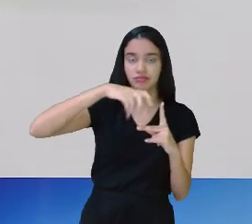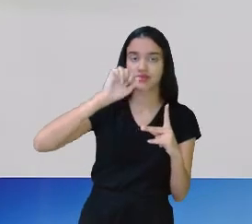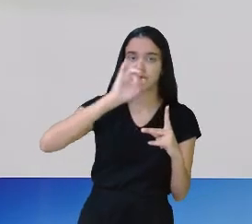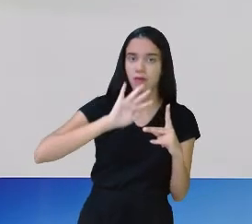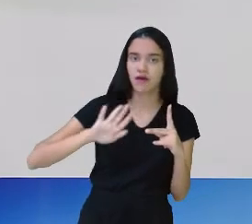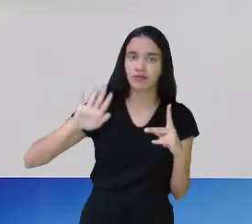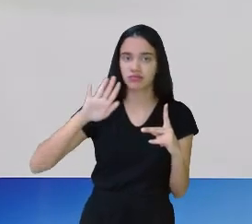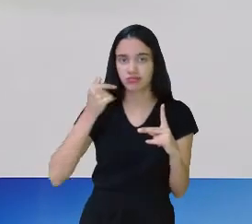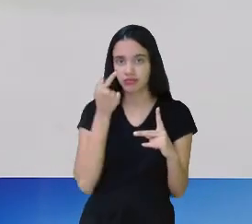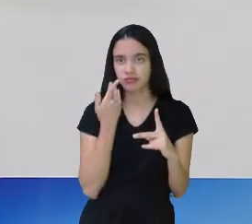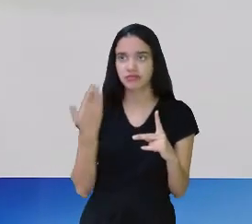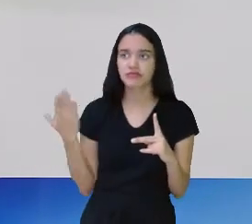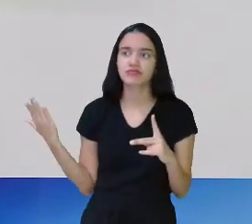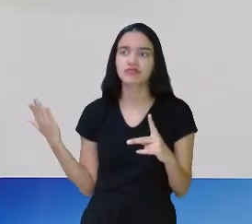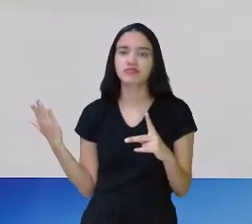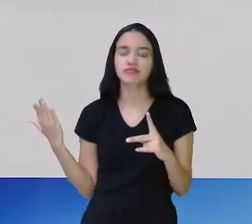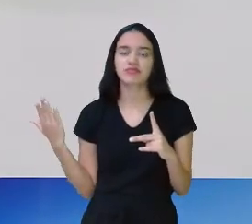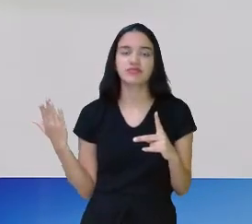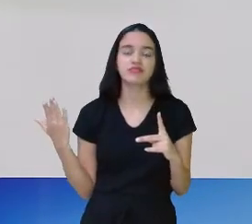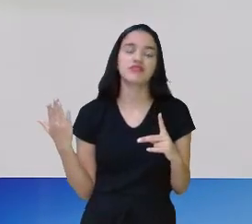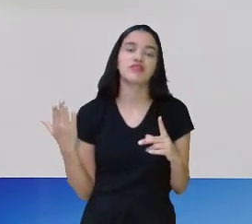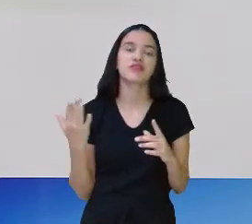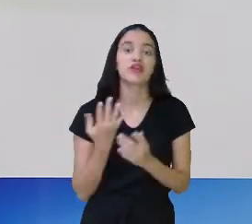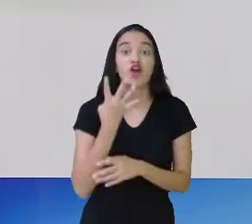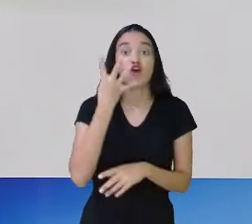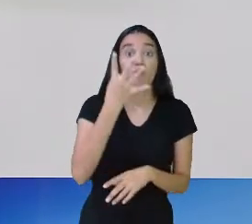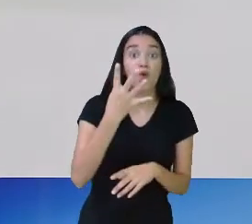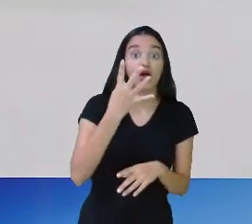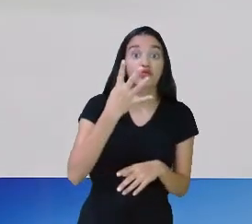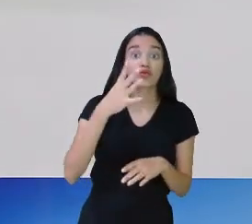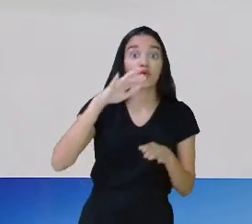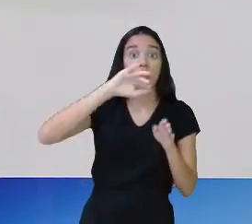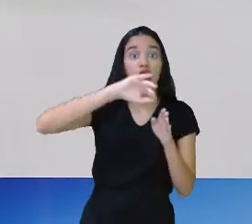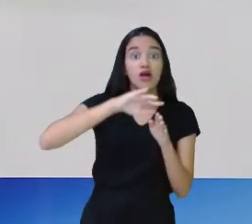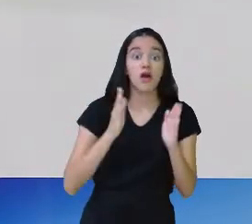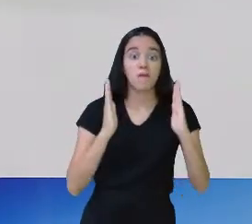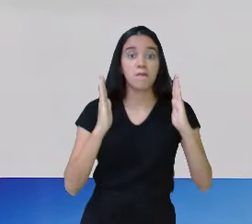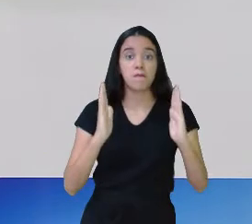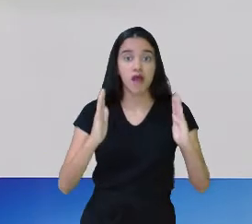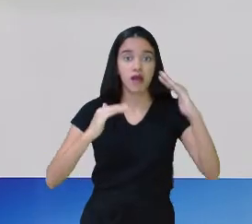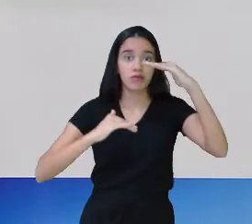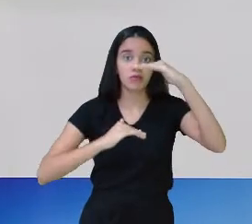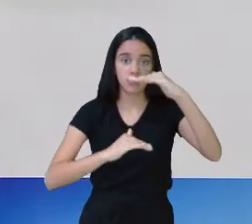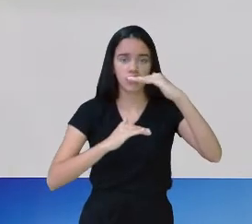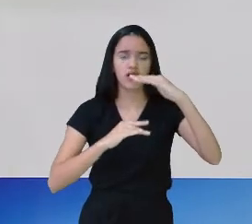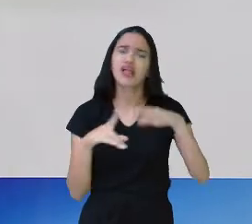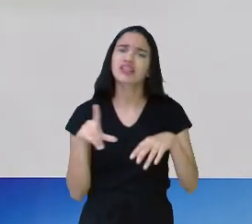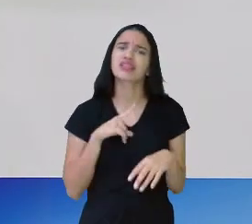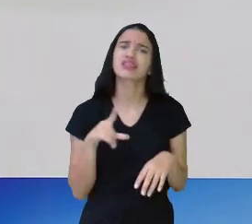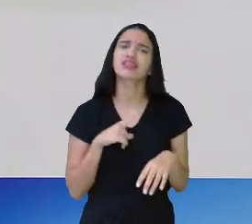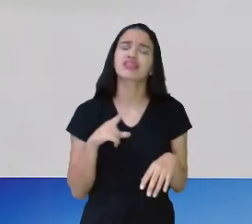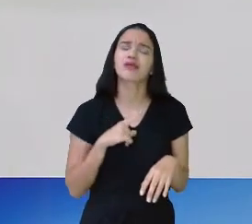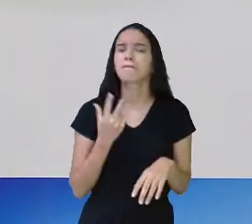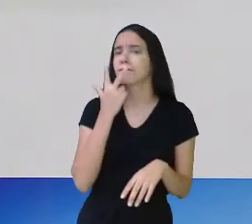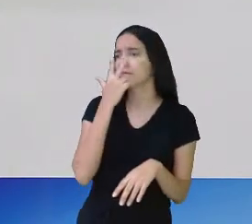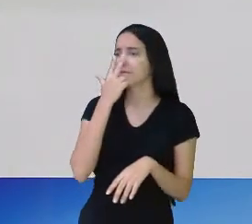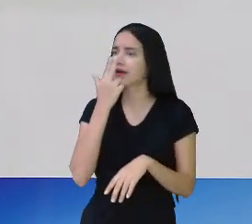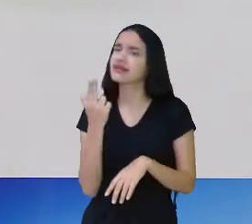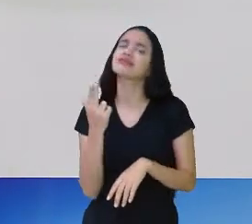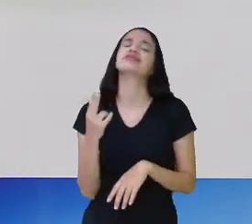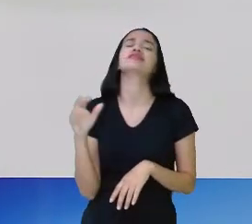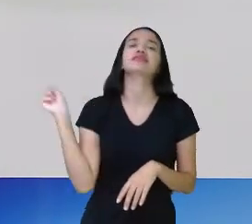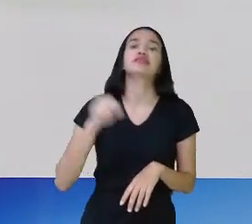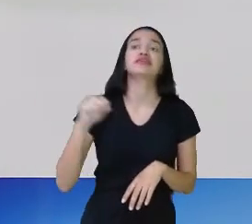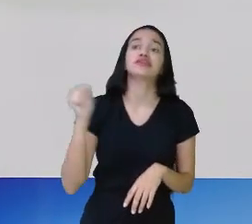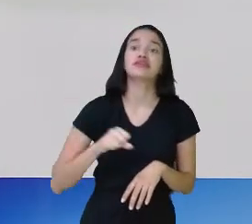poligonal. 4 lados iguais. Professora, existem outras figuras parecidas, né?